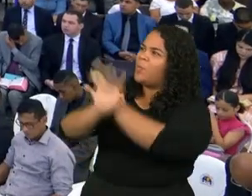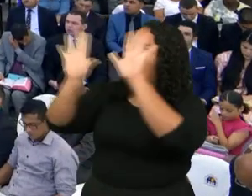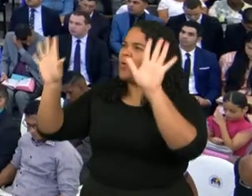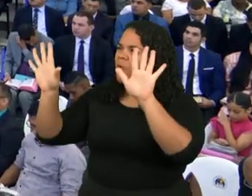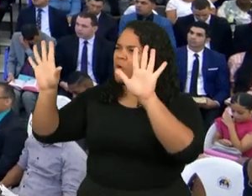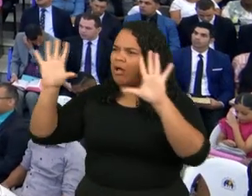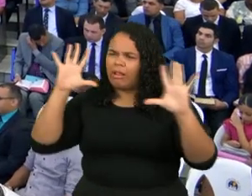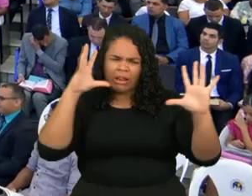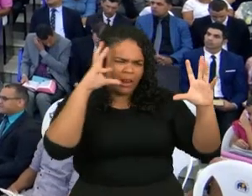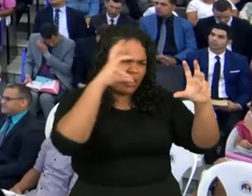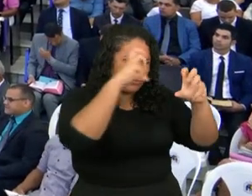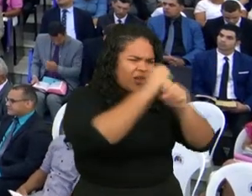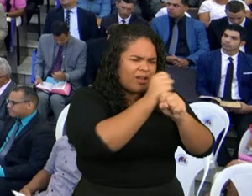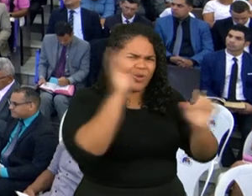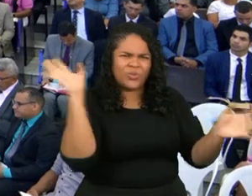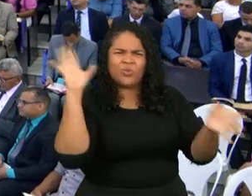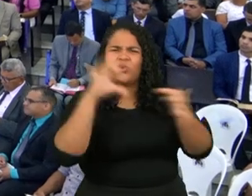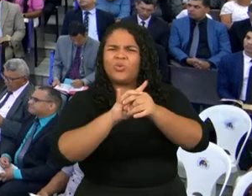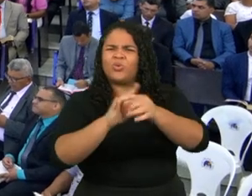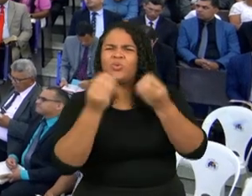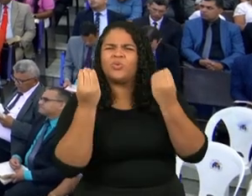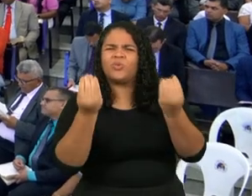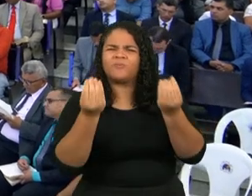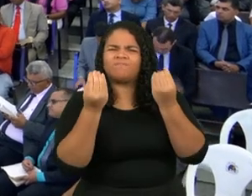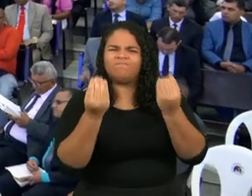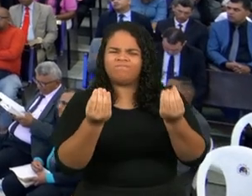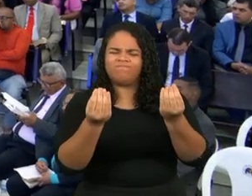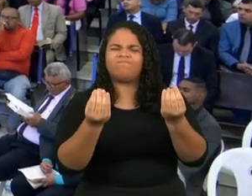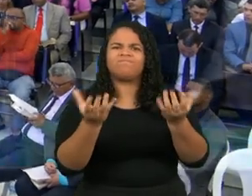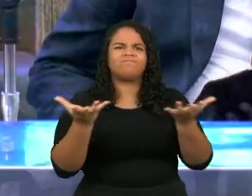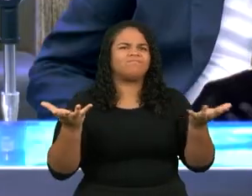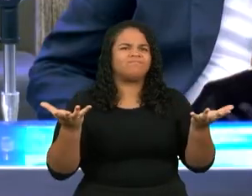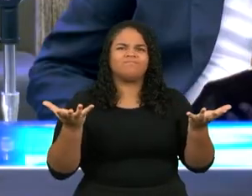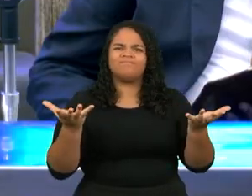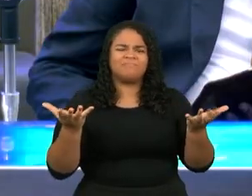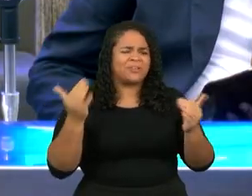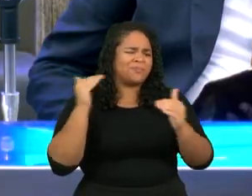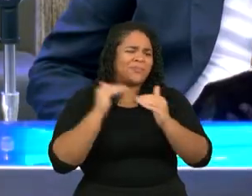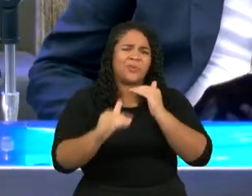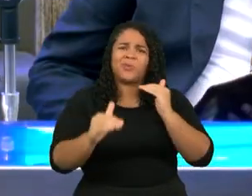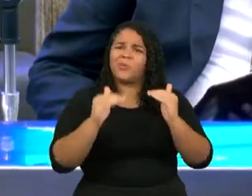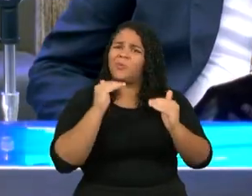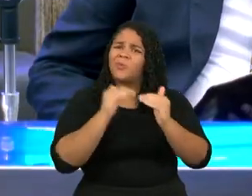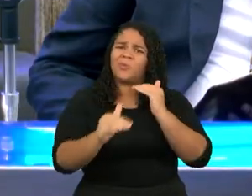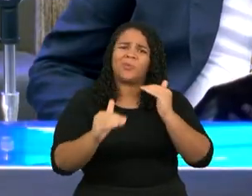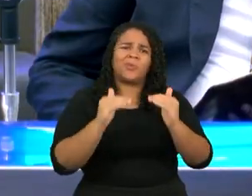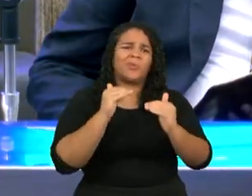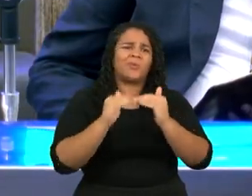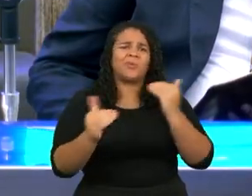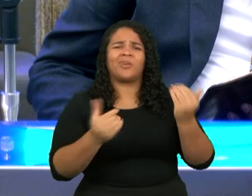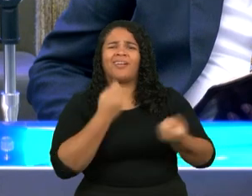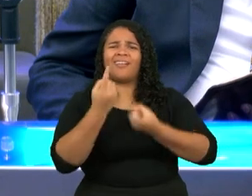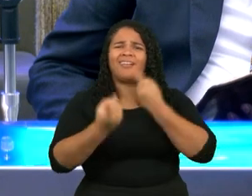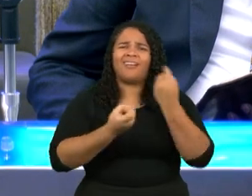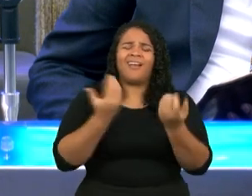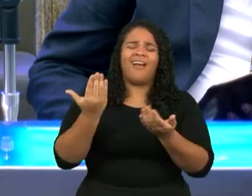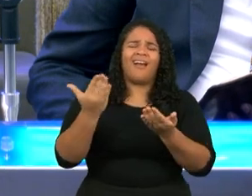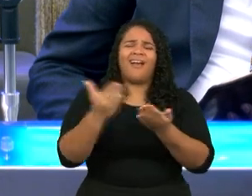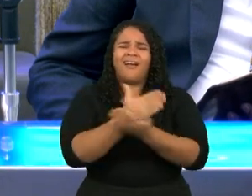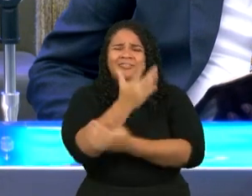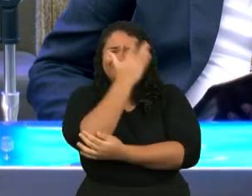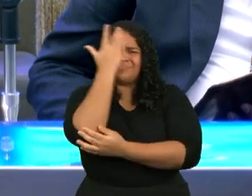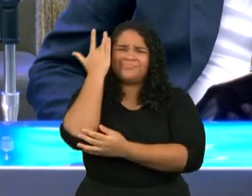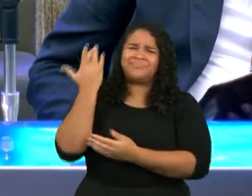a luz com as trevas não é irmão não adianta esses Evangelhos aí essas